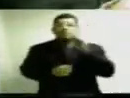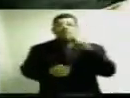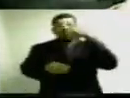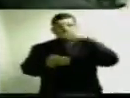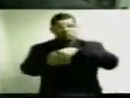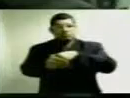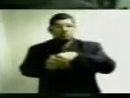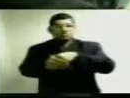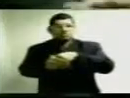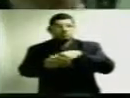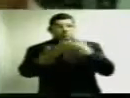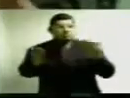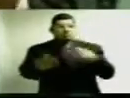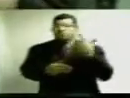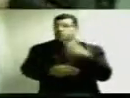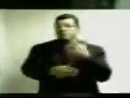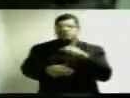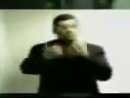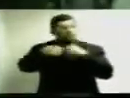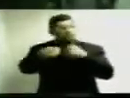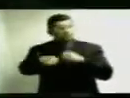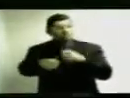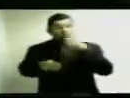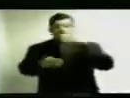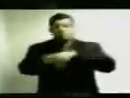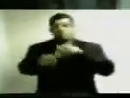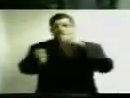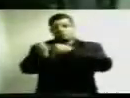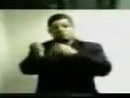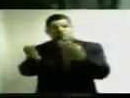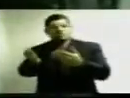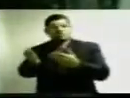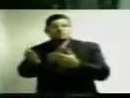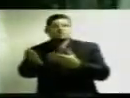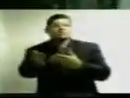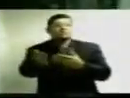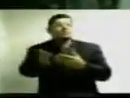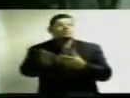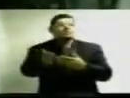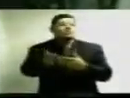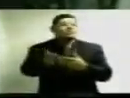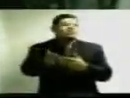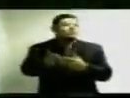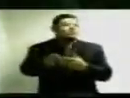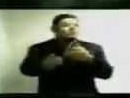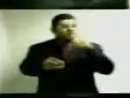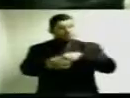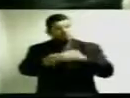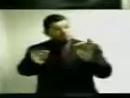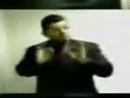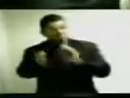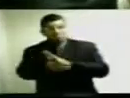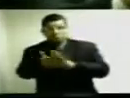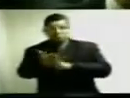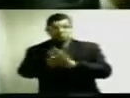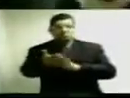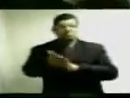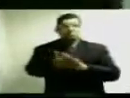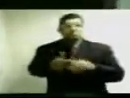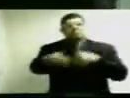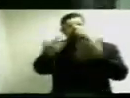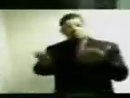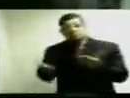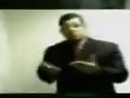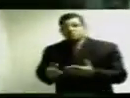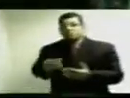quem votou. Nós não temos necessidade de ter voto secreto numa eleição.